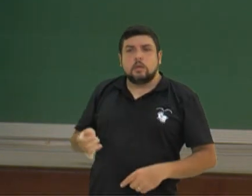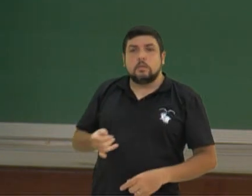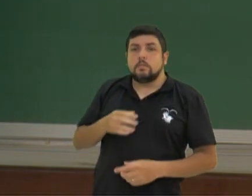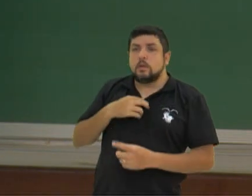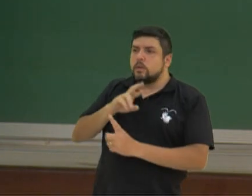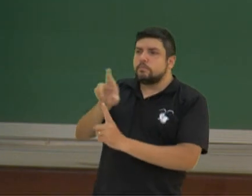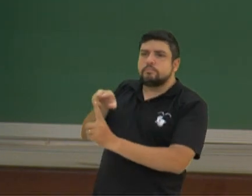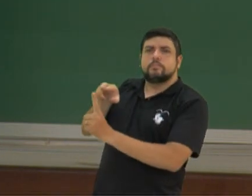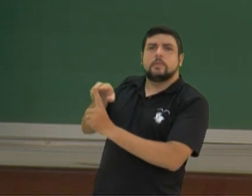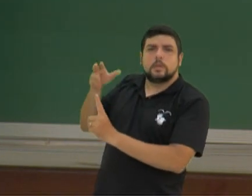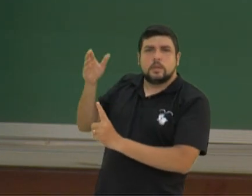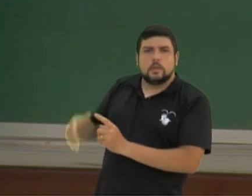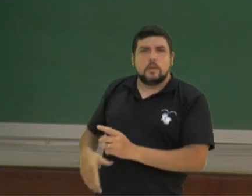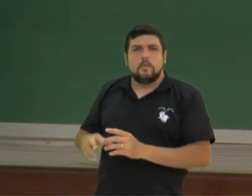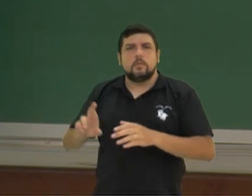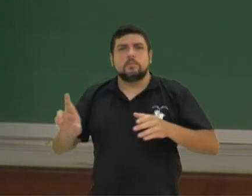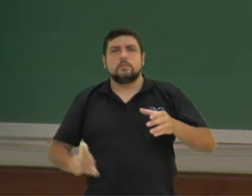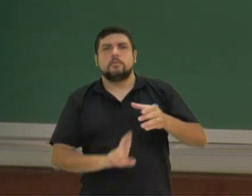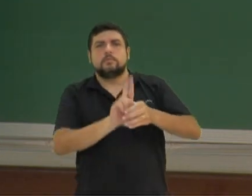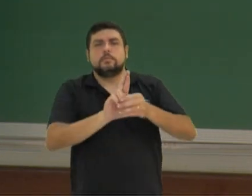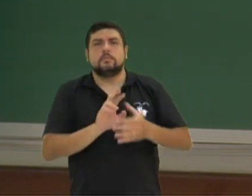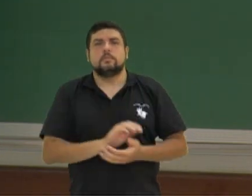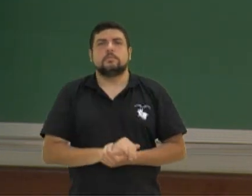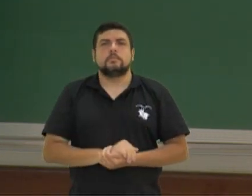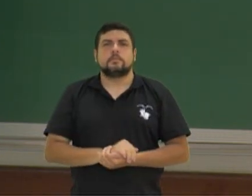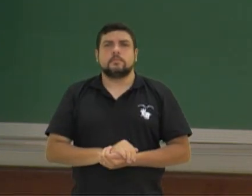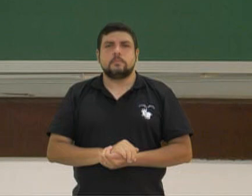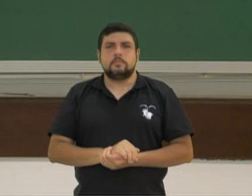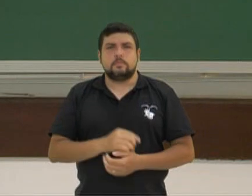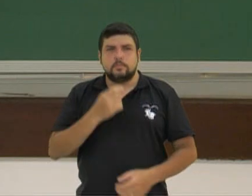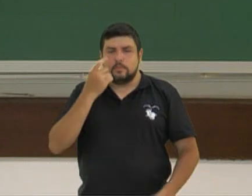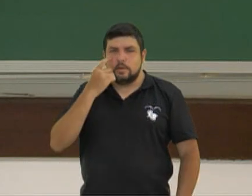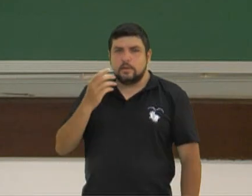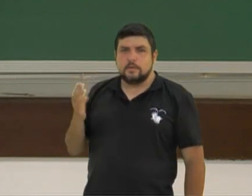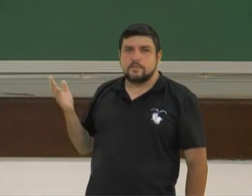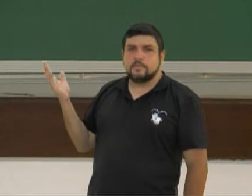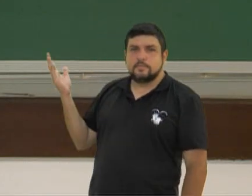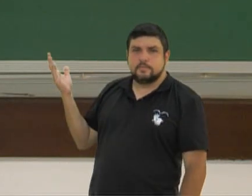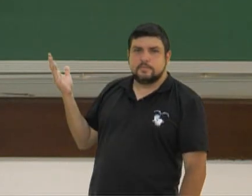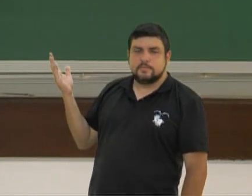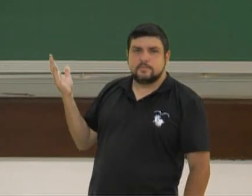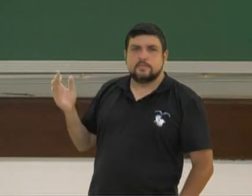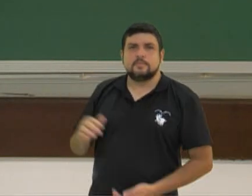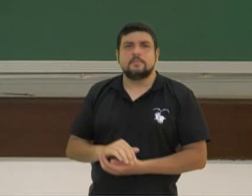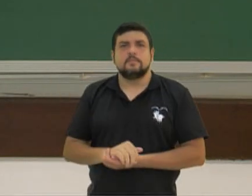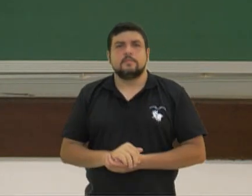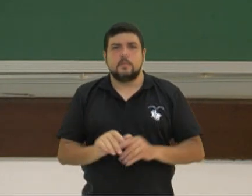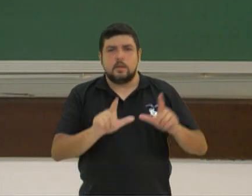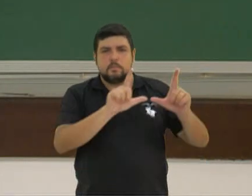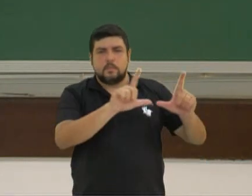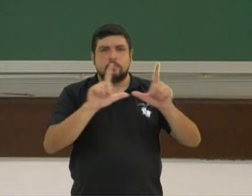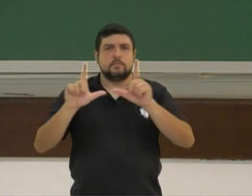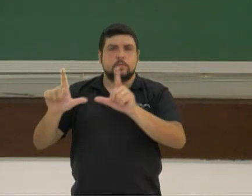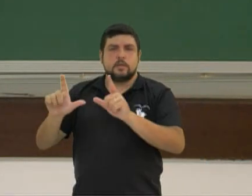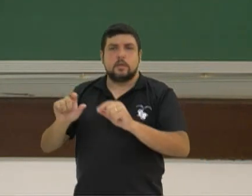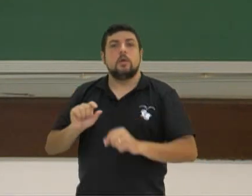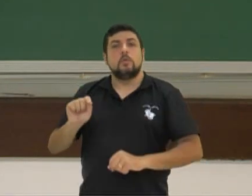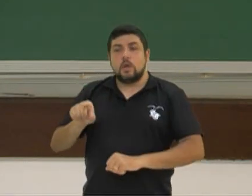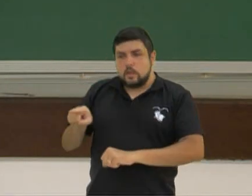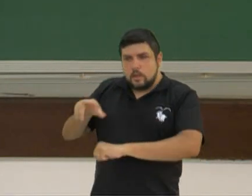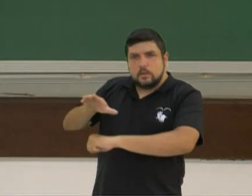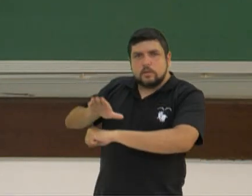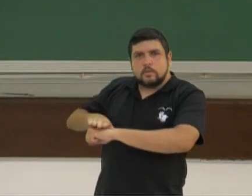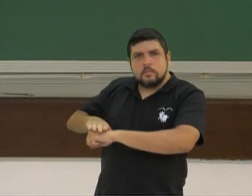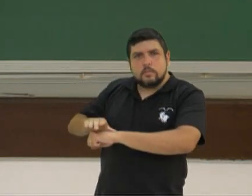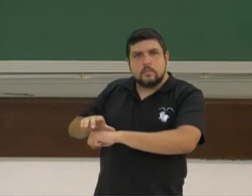desse homem renascentista. Aqui eu trouxe para vocês duas imagens de desenhos